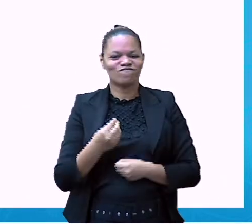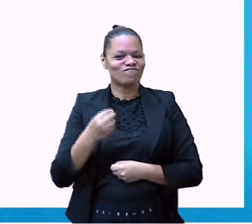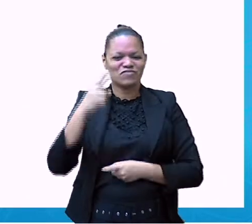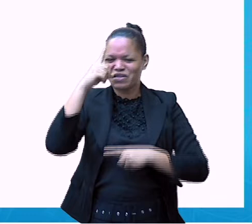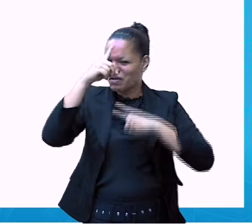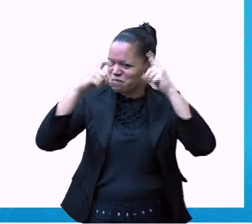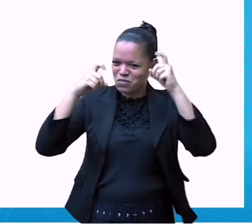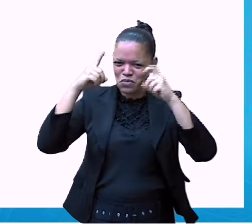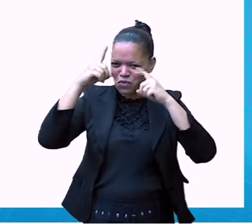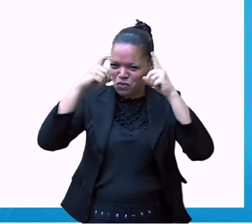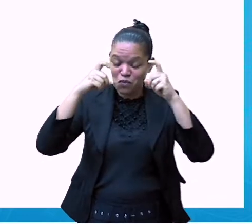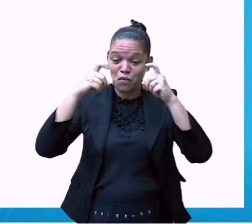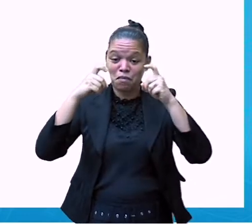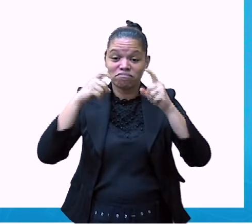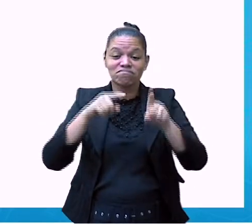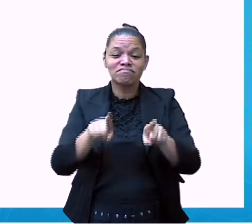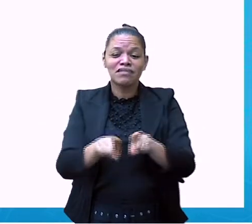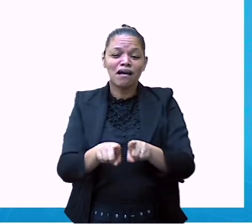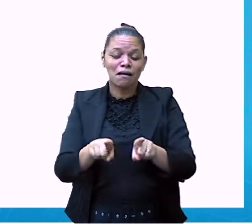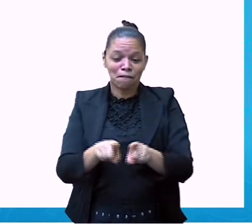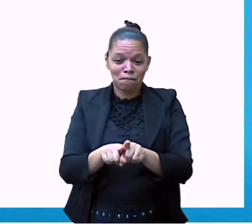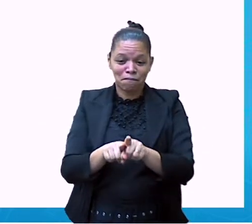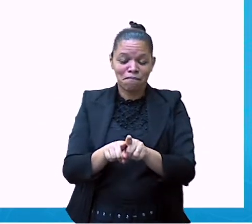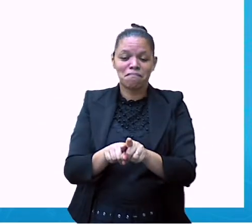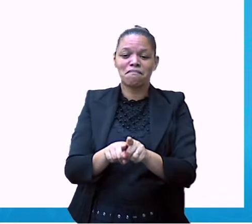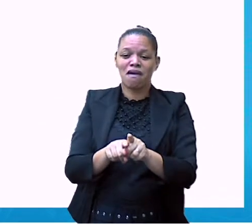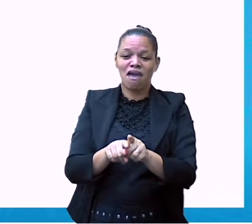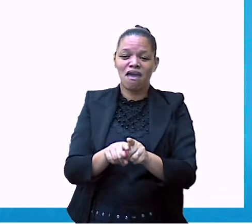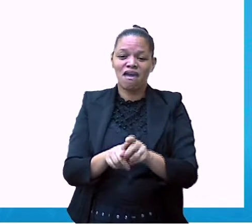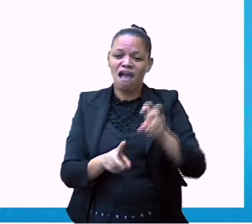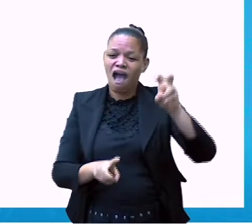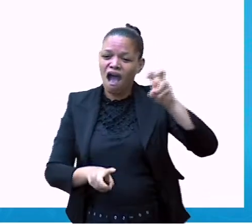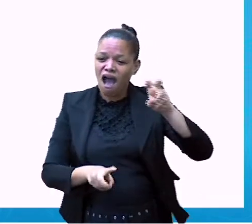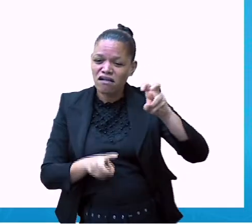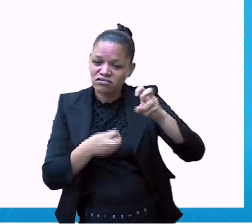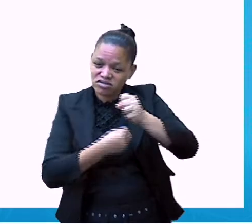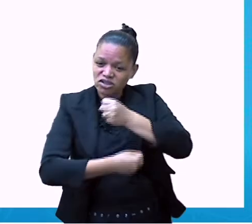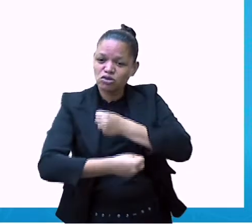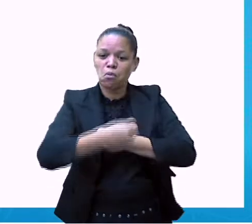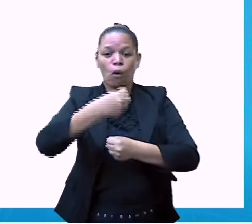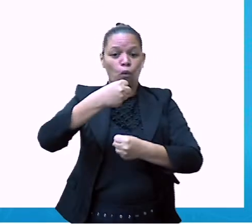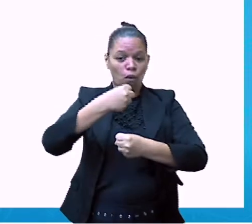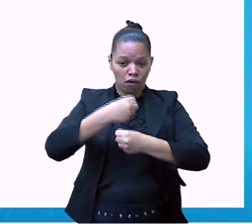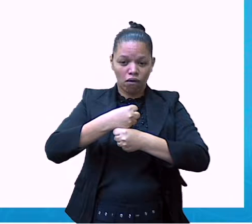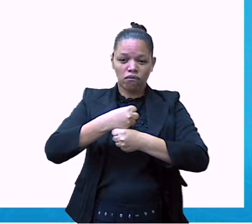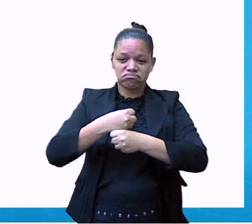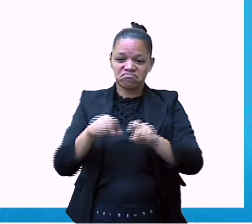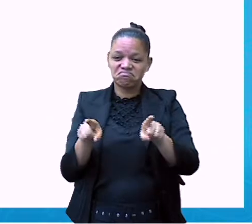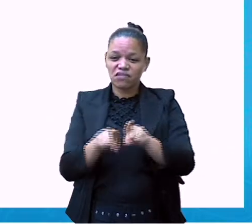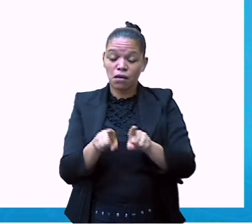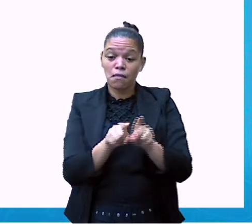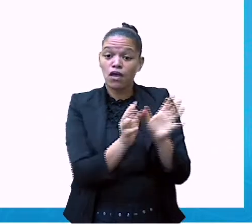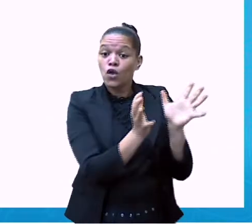estudo realizado em 2006, esse grupo representava